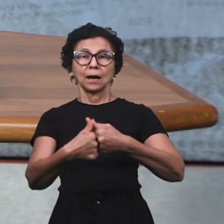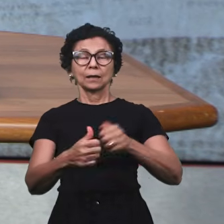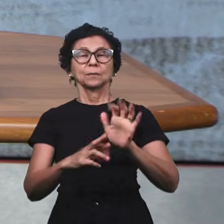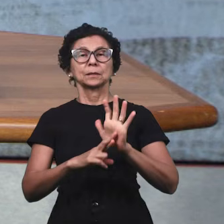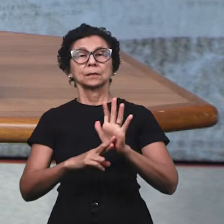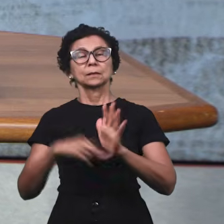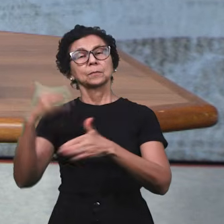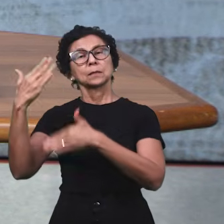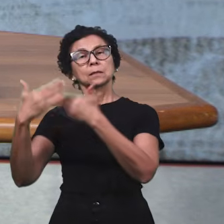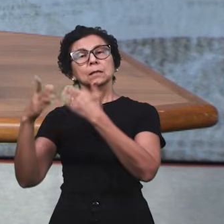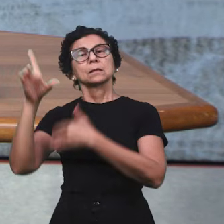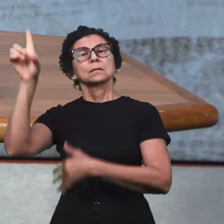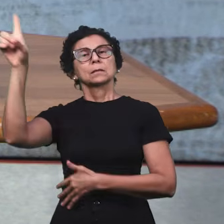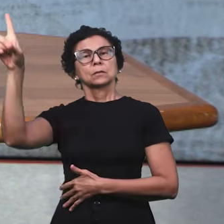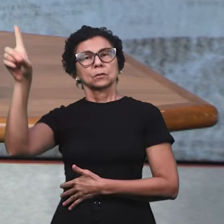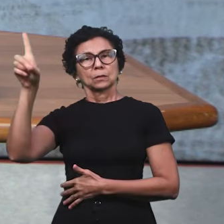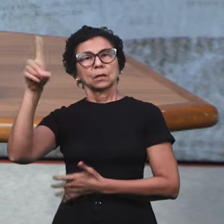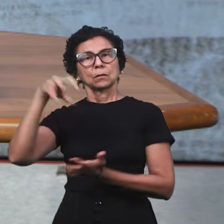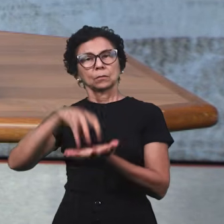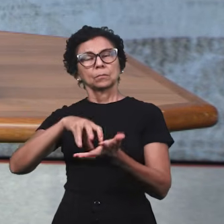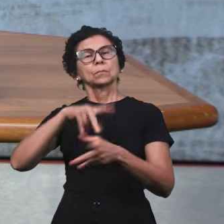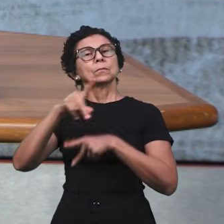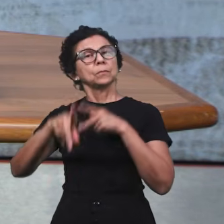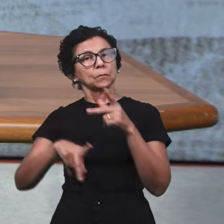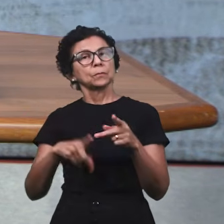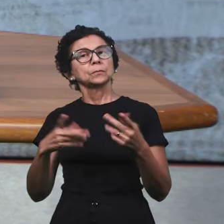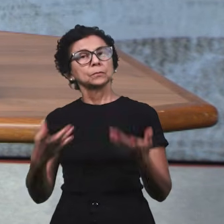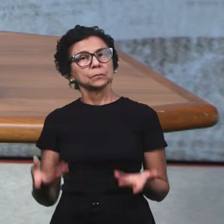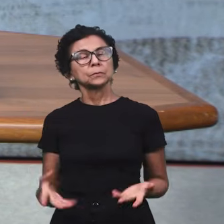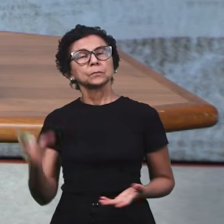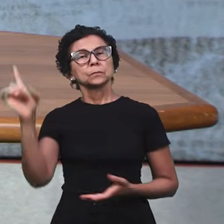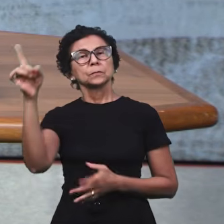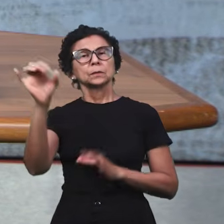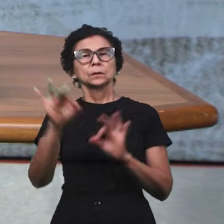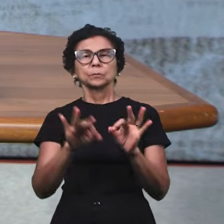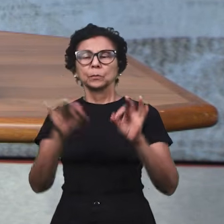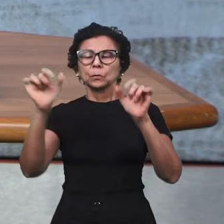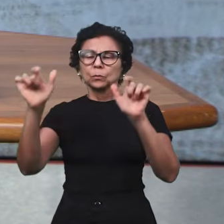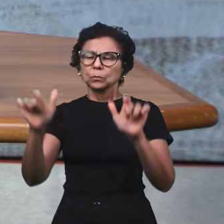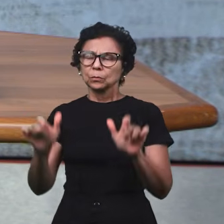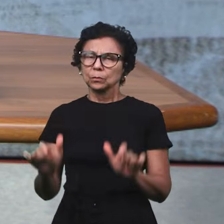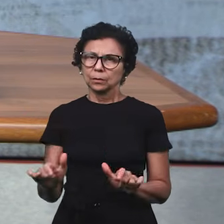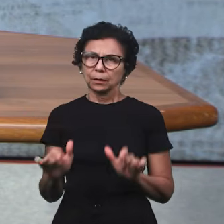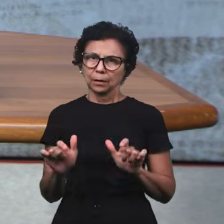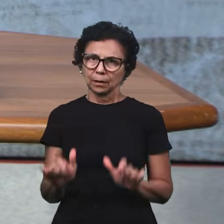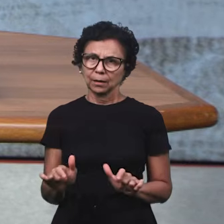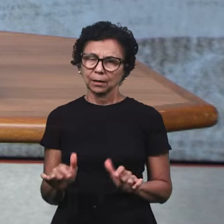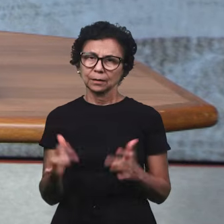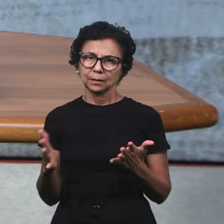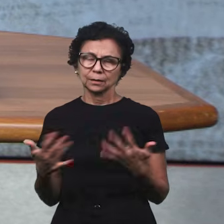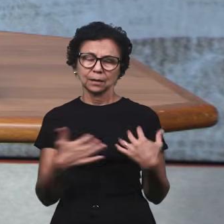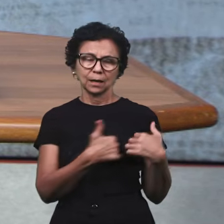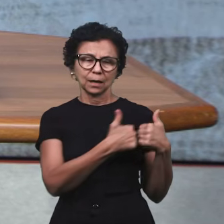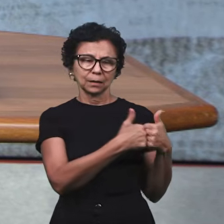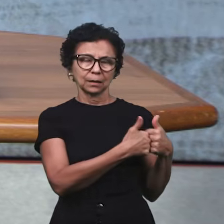de Deus no meio do seu povo, Então Davi preparou um local e trouxe